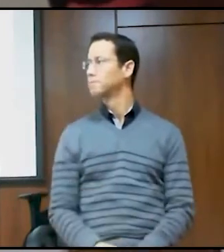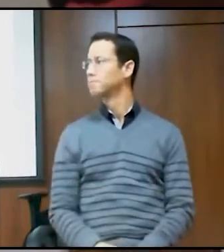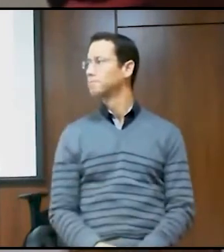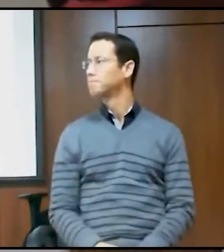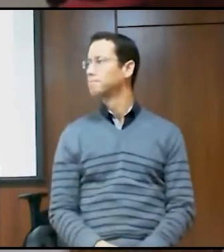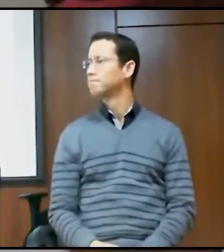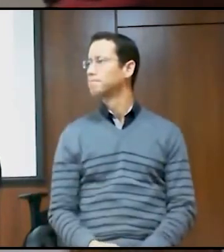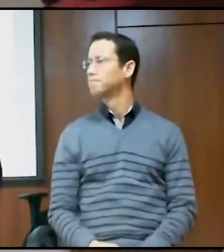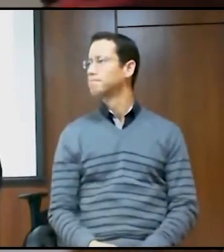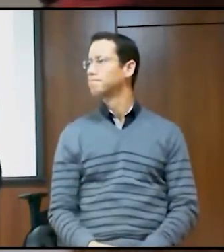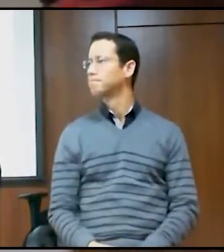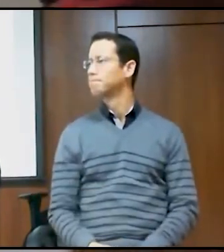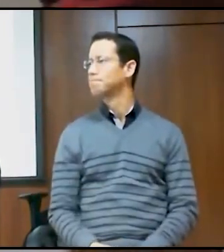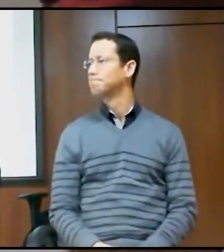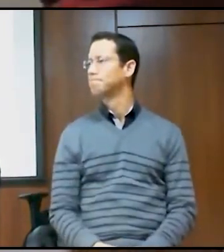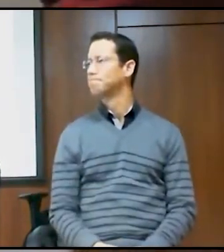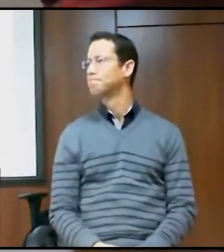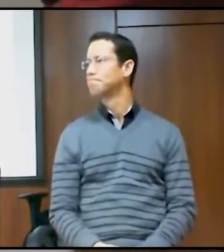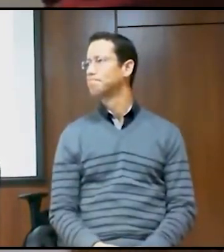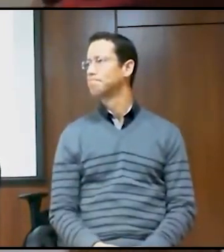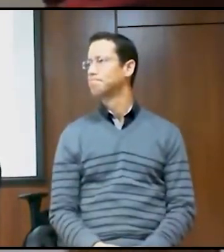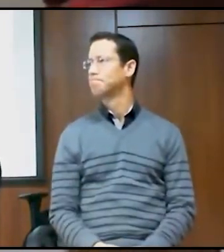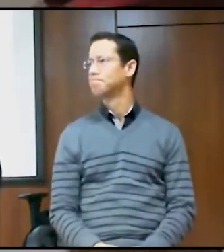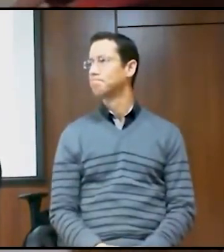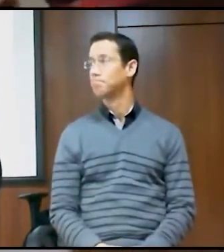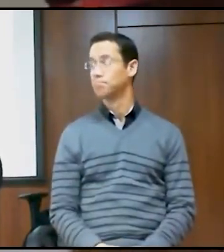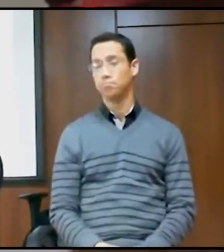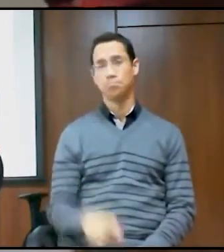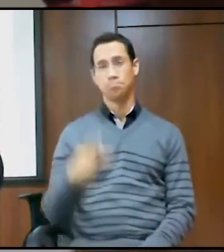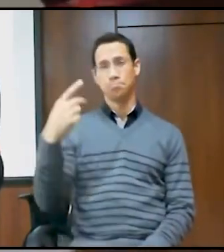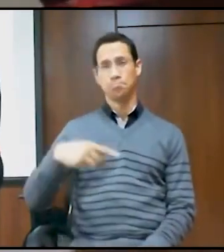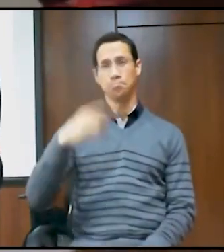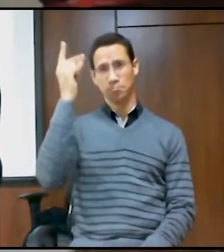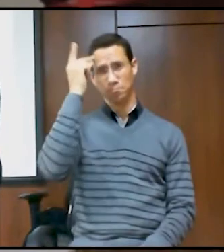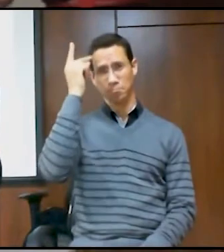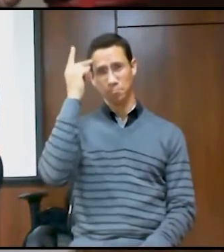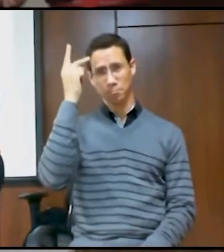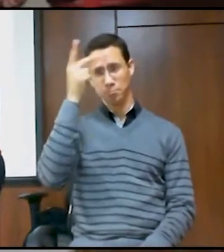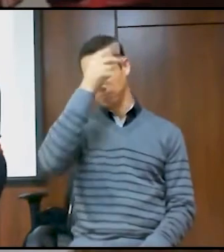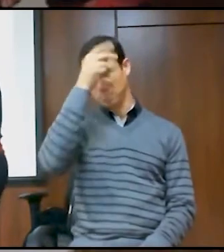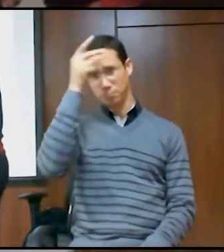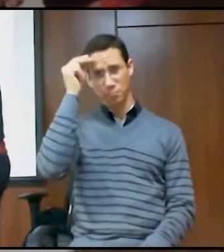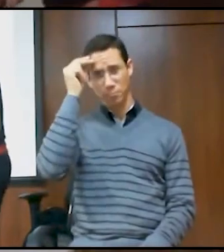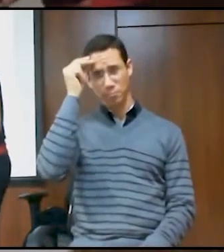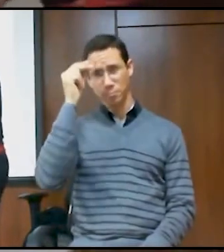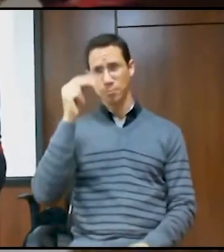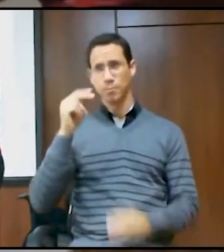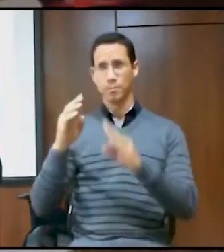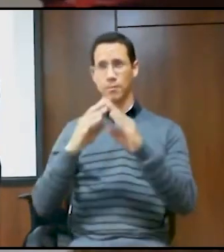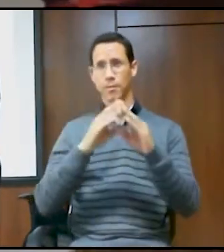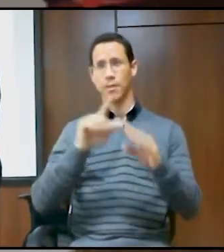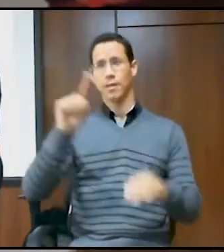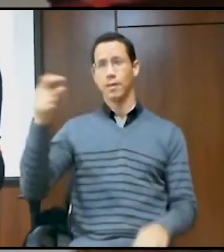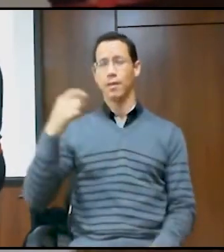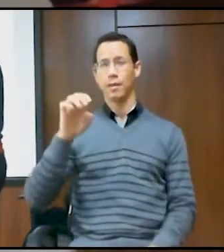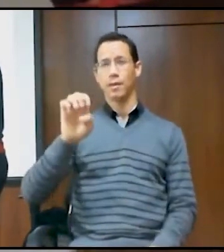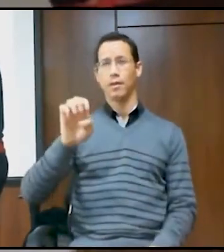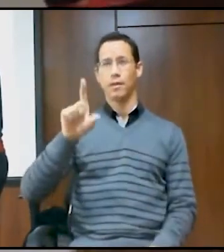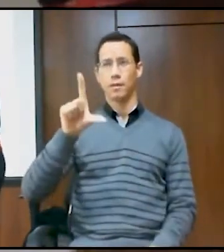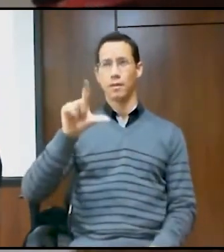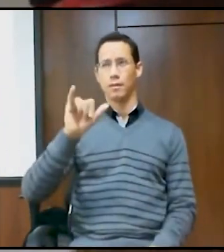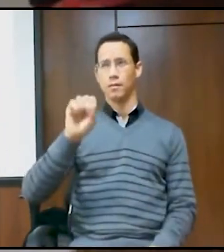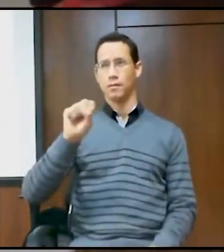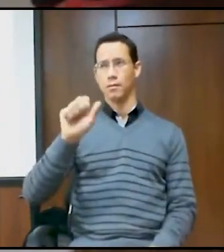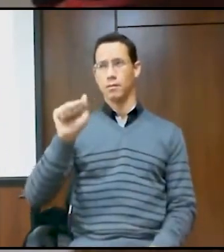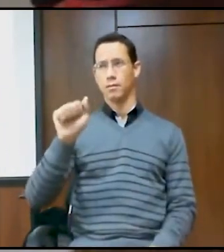Exatamente. Aqui nós temos, na Prefeitura de São Paulo, quem estava liderando a política habitacional era Elizabeth Franz, e quem está aqui e